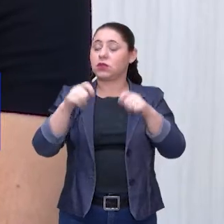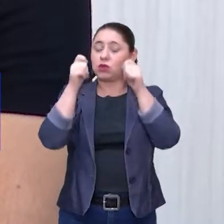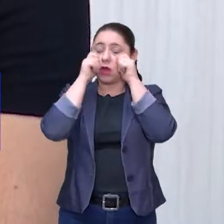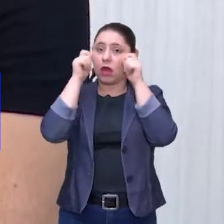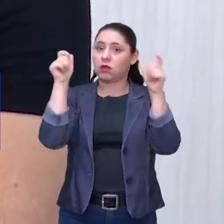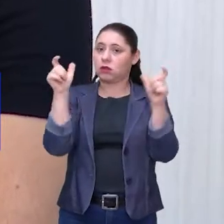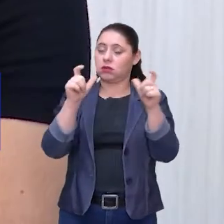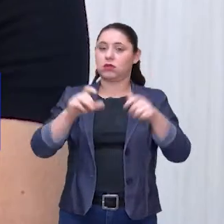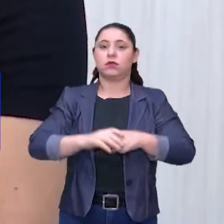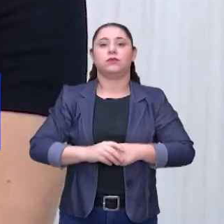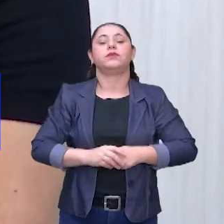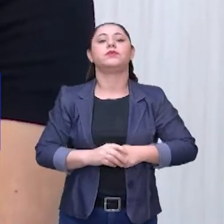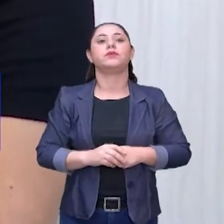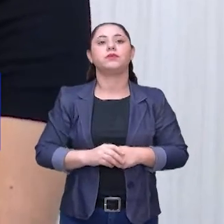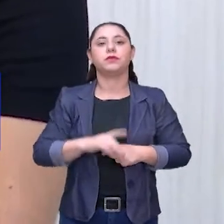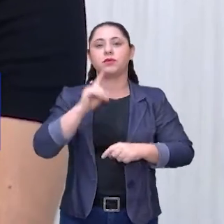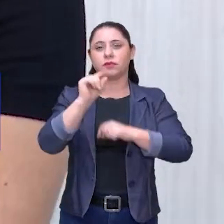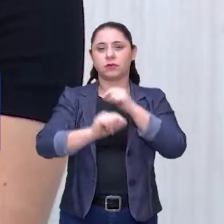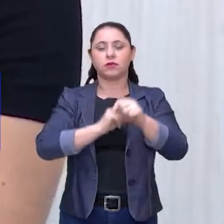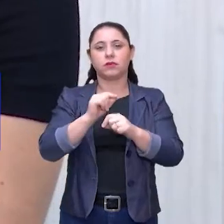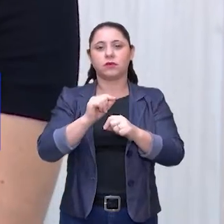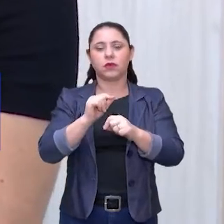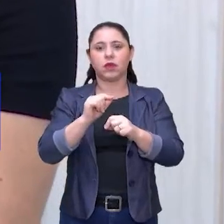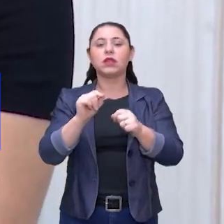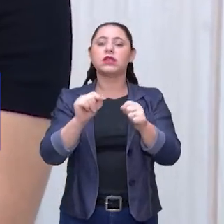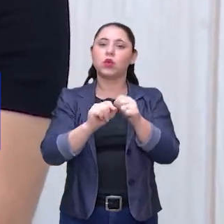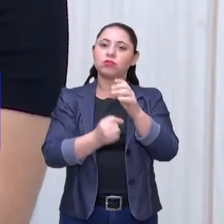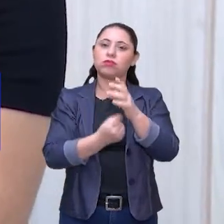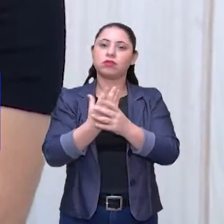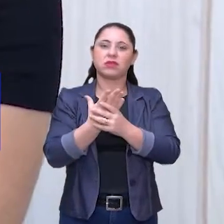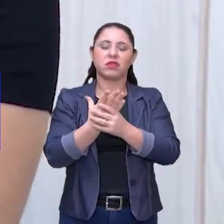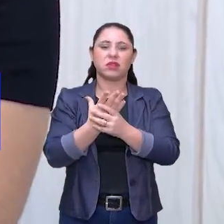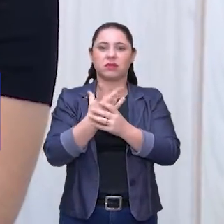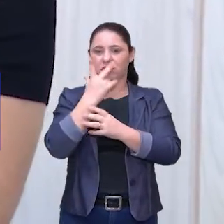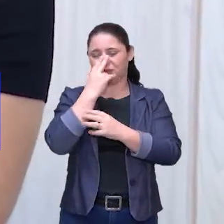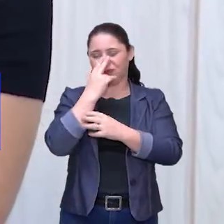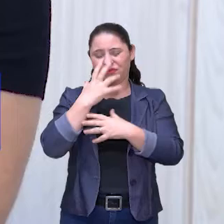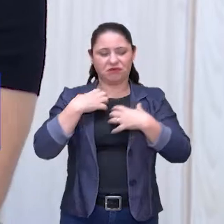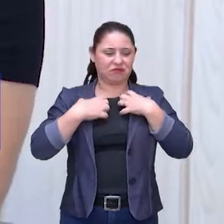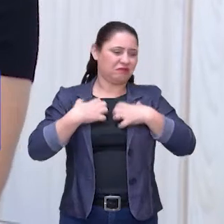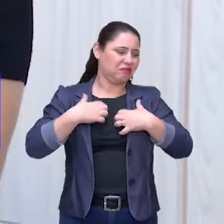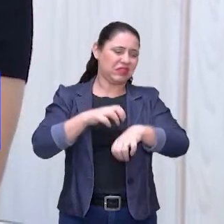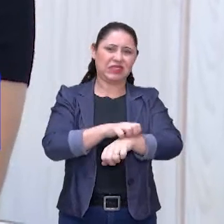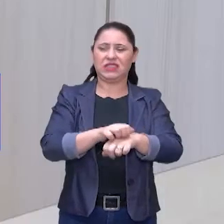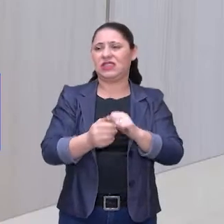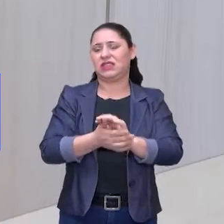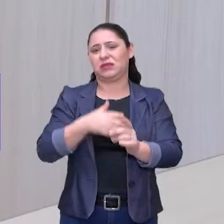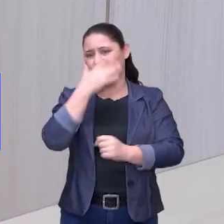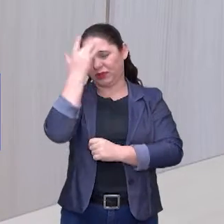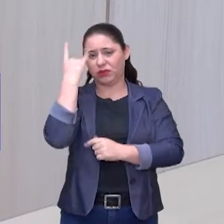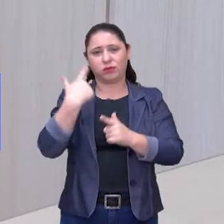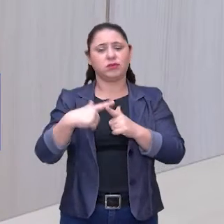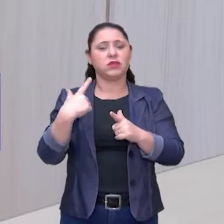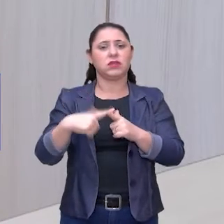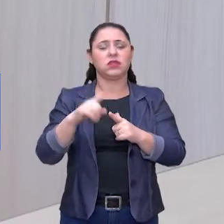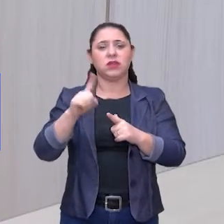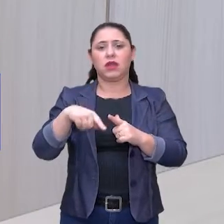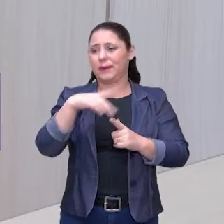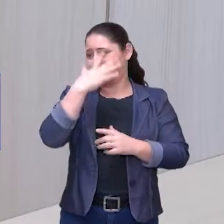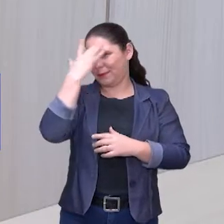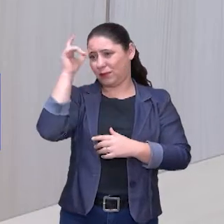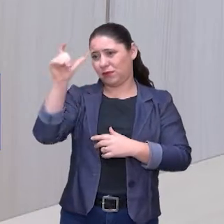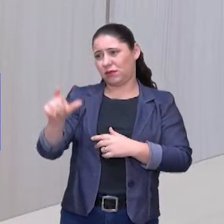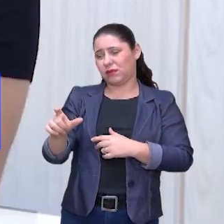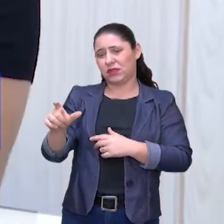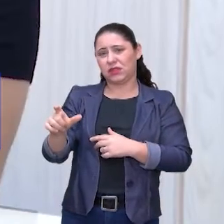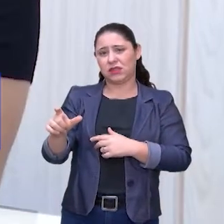acometer mucosas, então a gente tem que ficar de olho. Geralmente ela apresenta-se dessa forma. Causa muito desconforto, pelo que eu